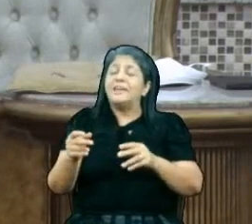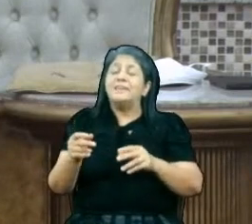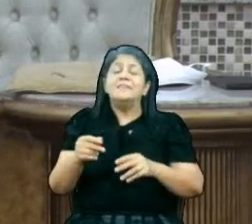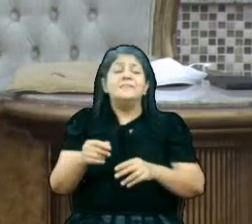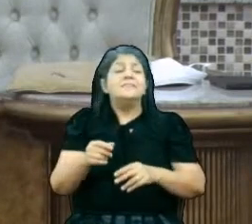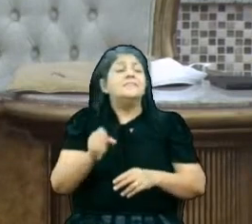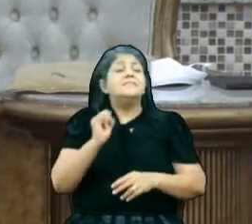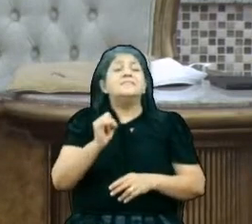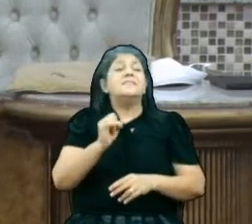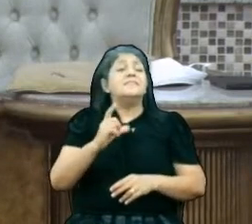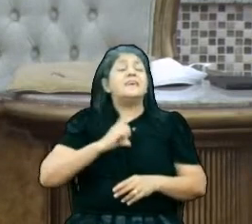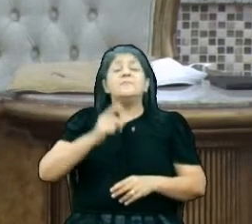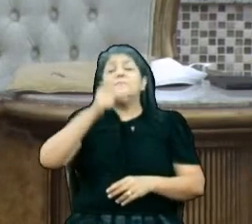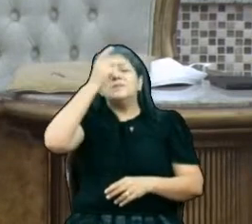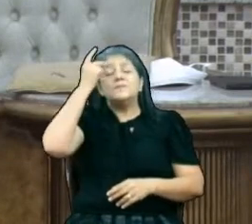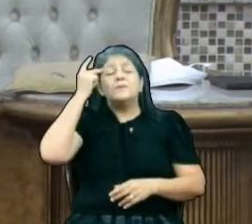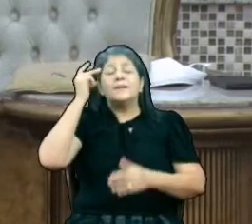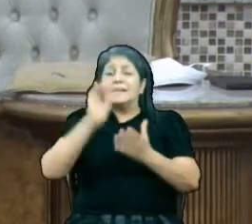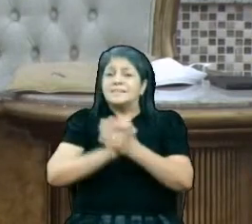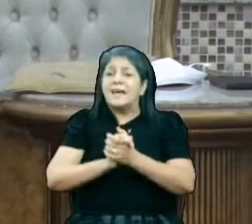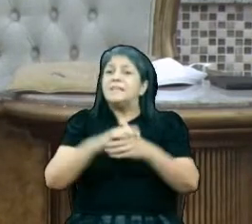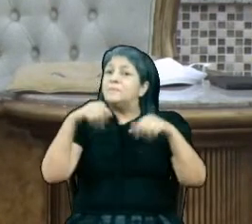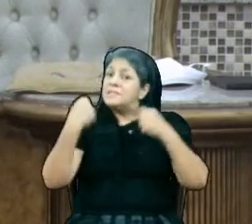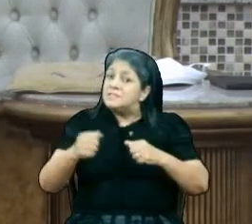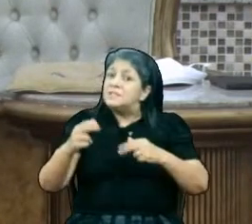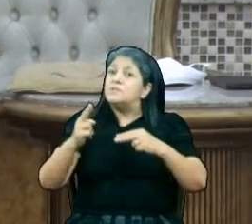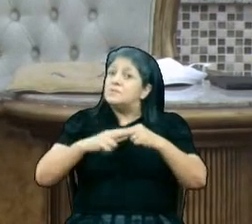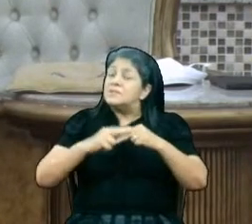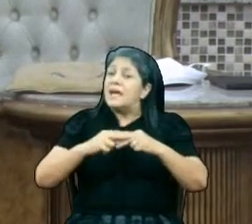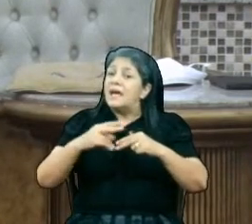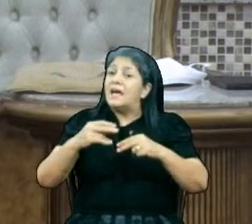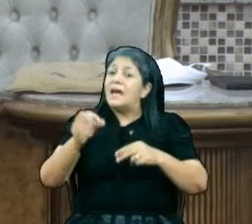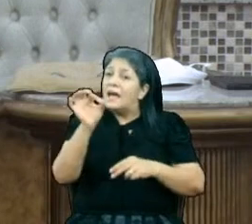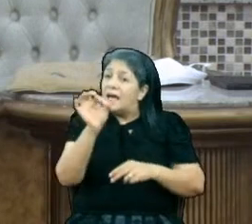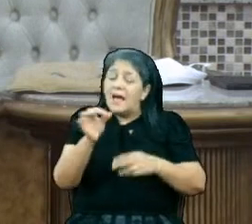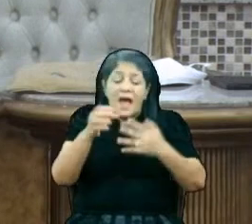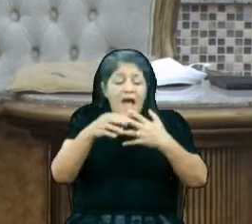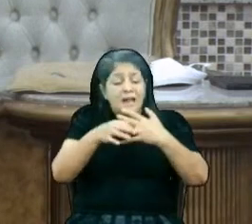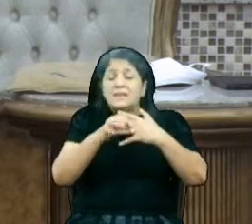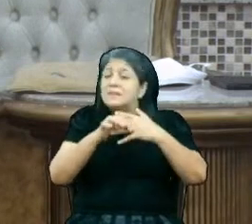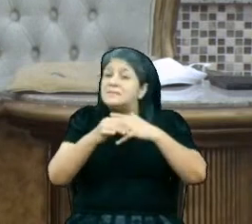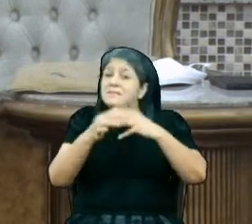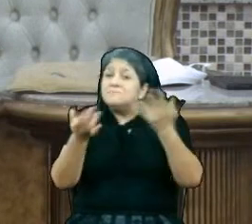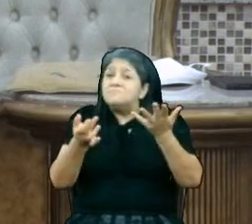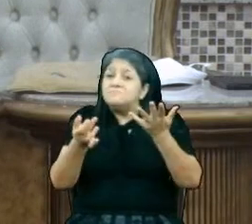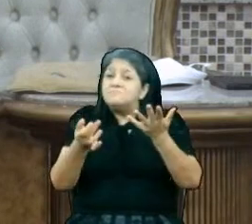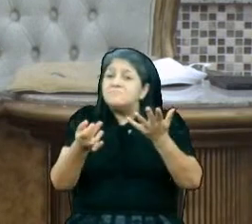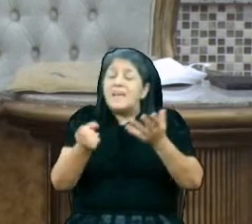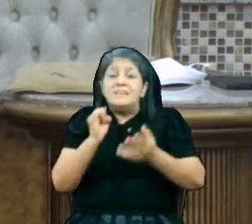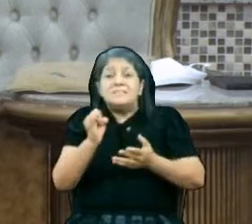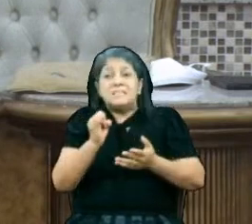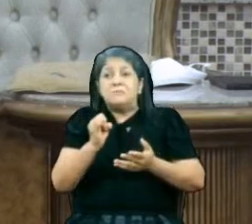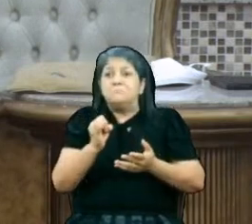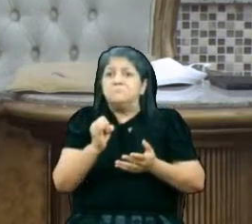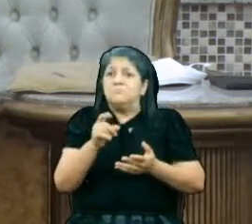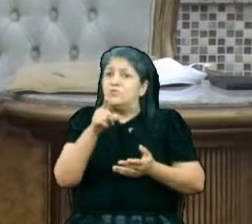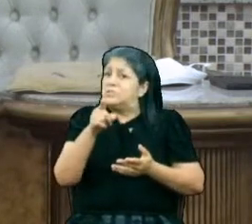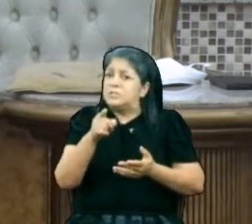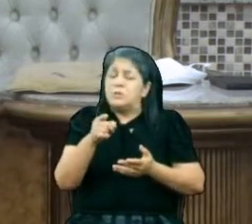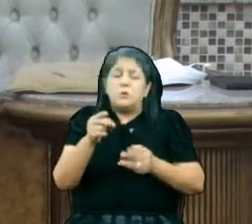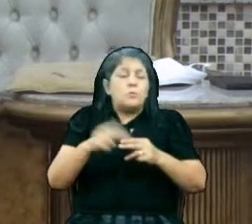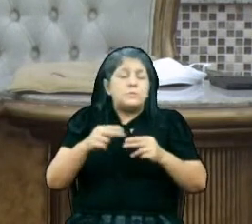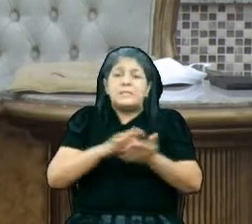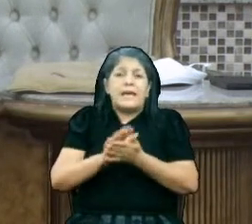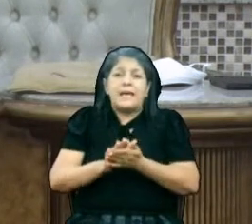que quem é casado e que tem uma aliança no dedo todos olhem então Esse costume ainda bem ainda